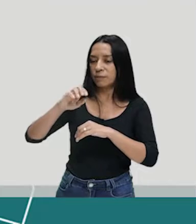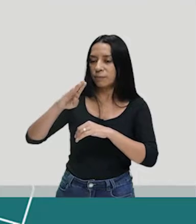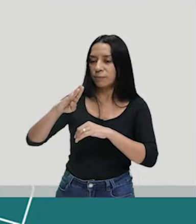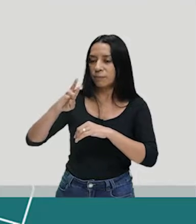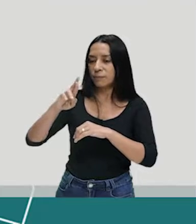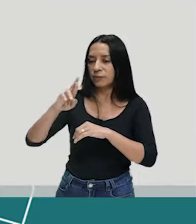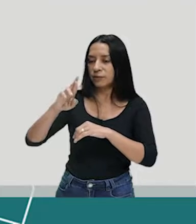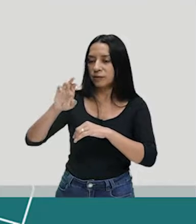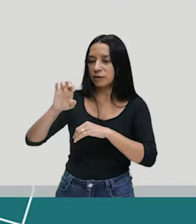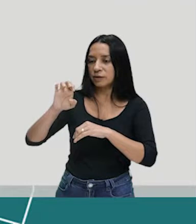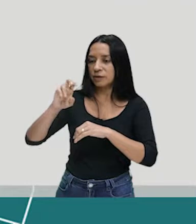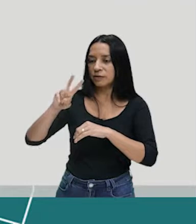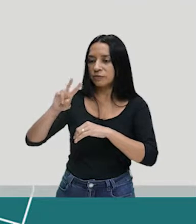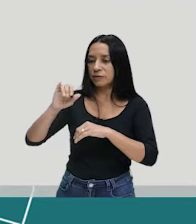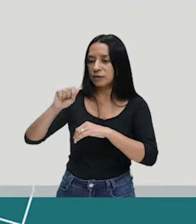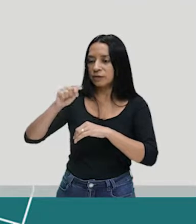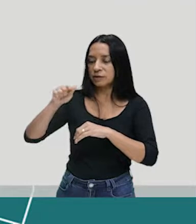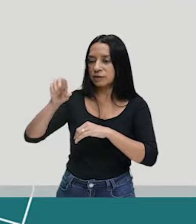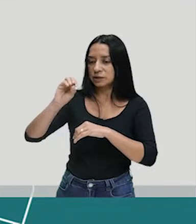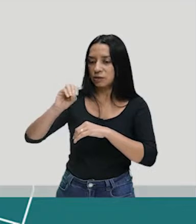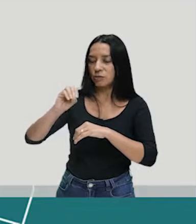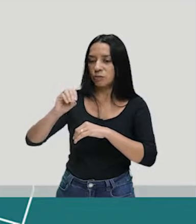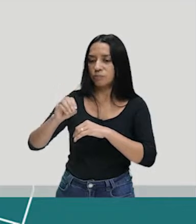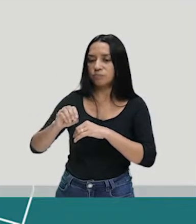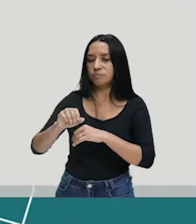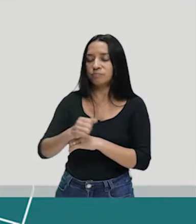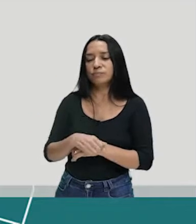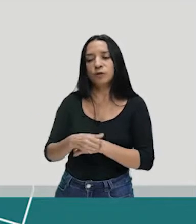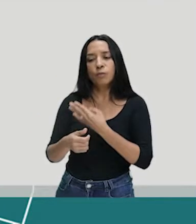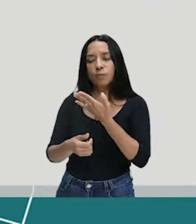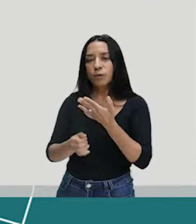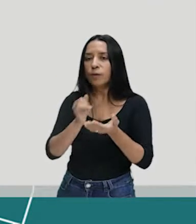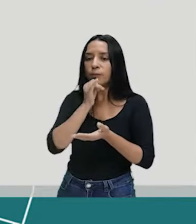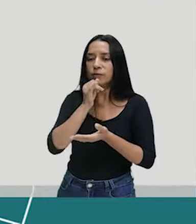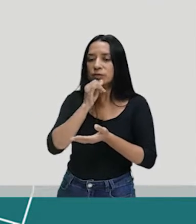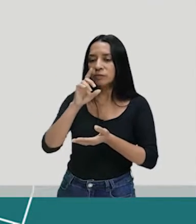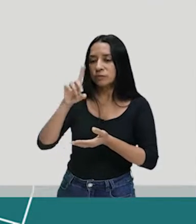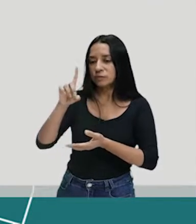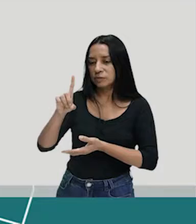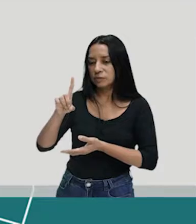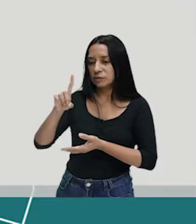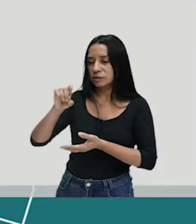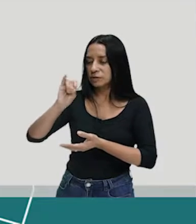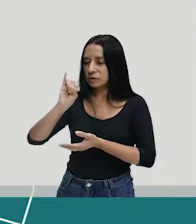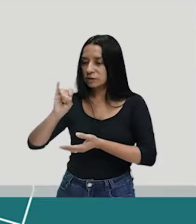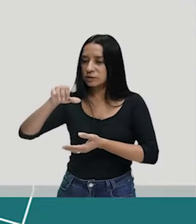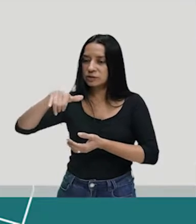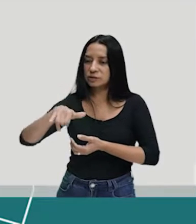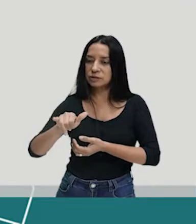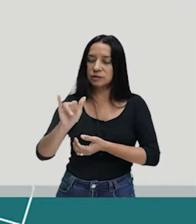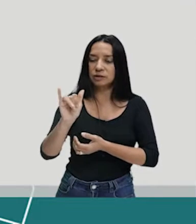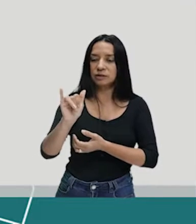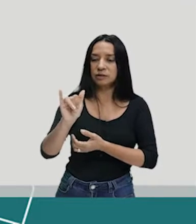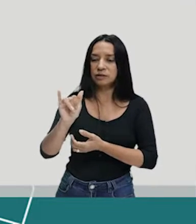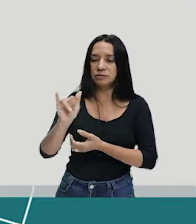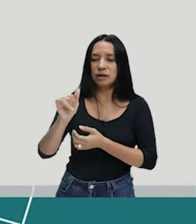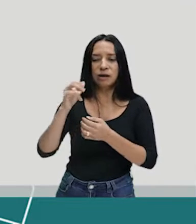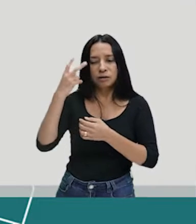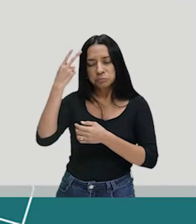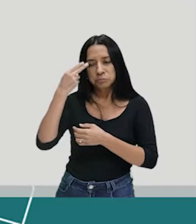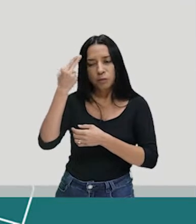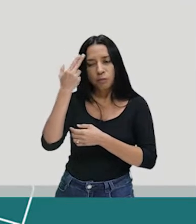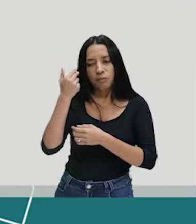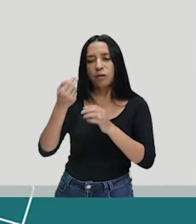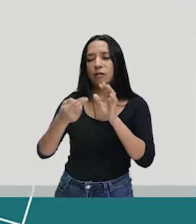I vai tá esse tipo de abreviação esse tipo de vídeo ele é muito comum e eles estão